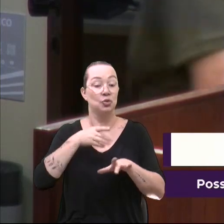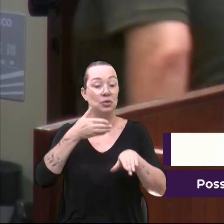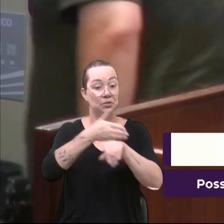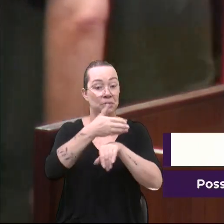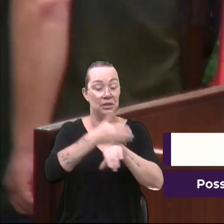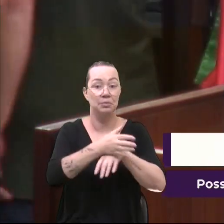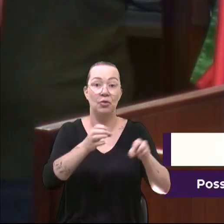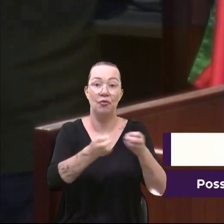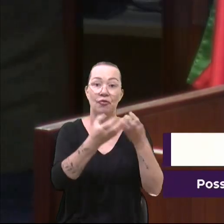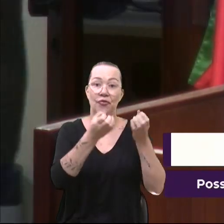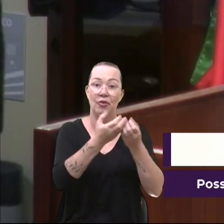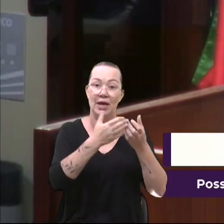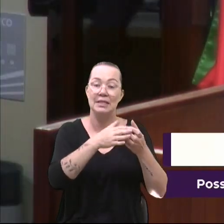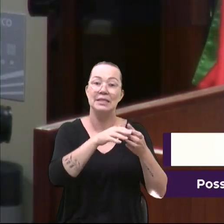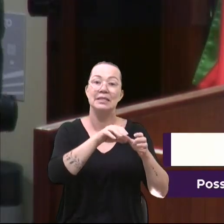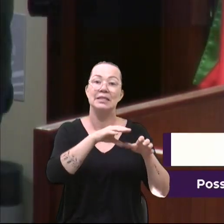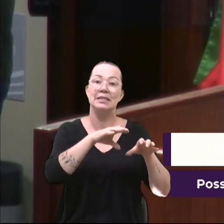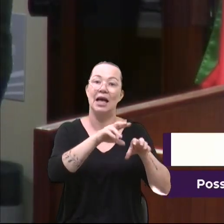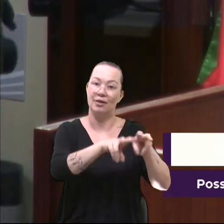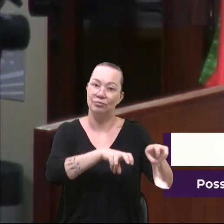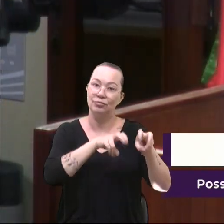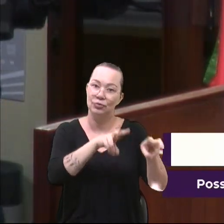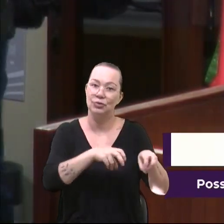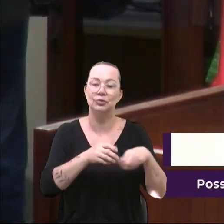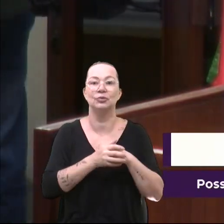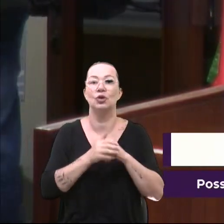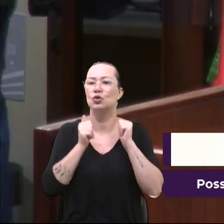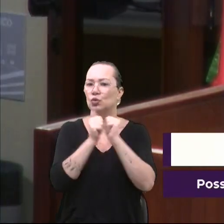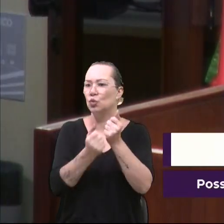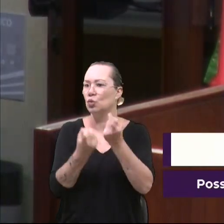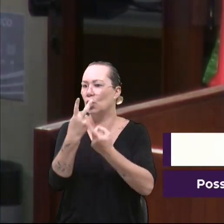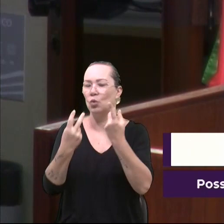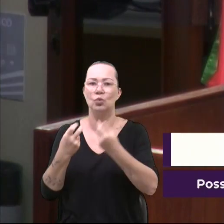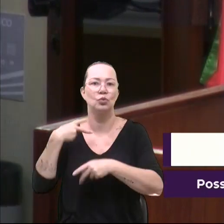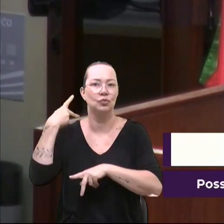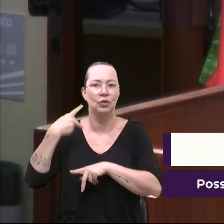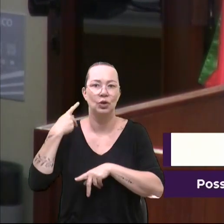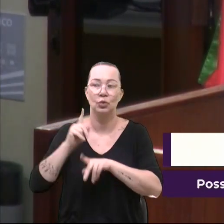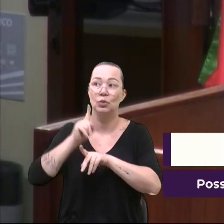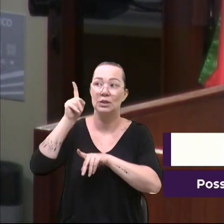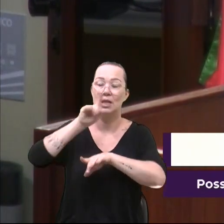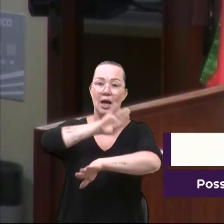Colheitas, inclusive com o rodízio dos vereadores, lá nos pavilhões.